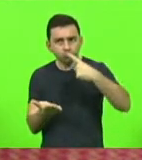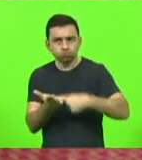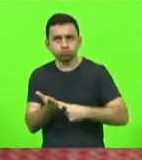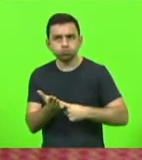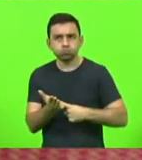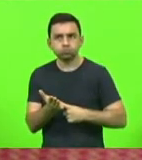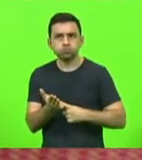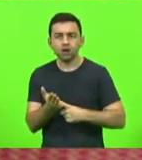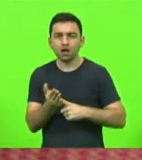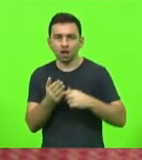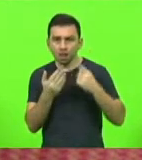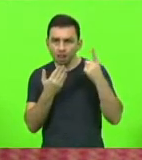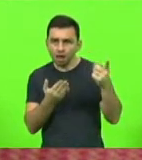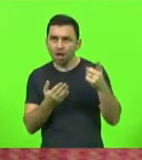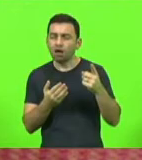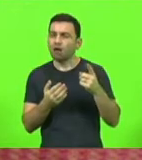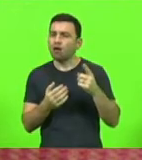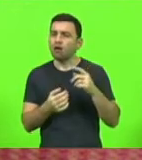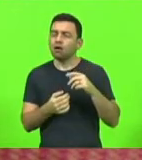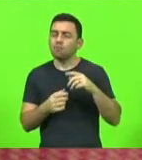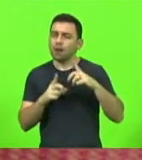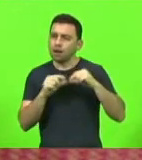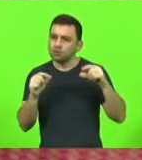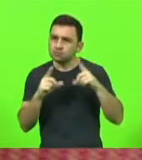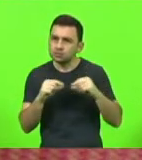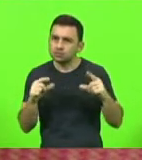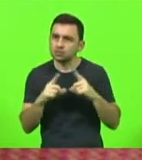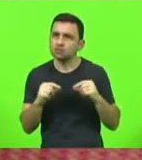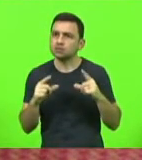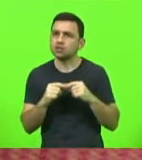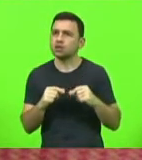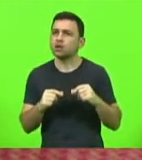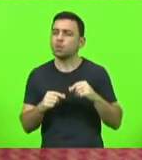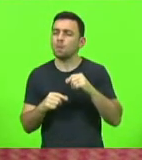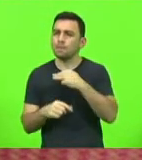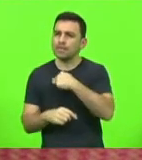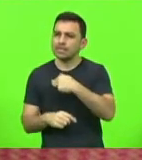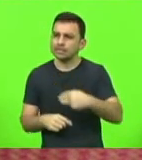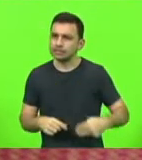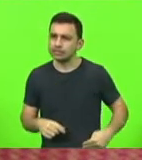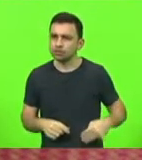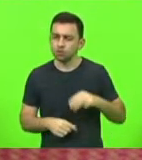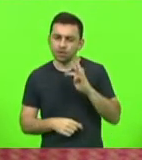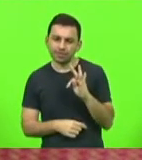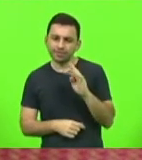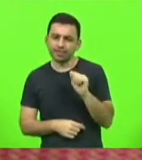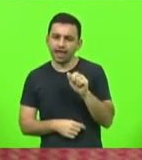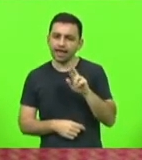em Brasília. Não dá para admitir que o ministro Tarcísio, para mim,